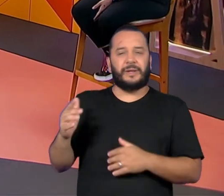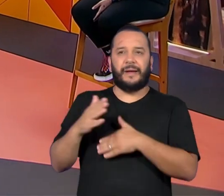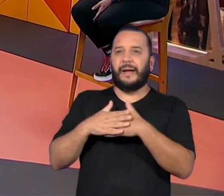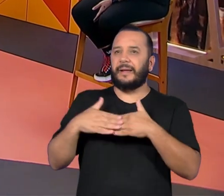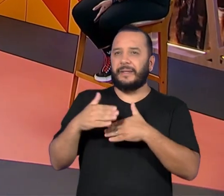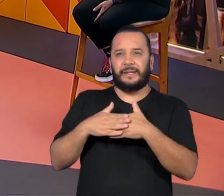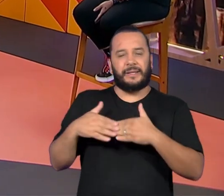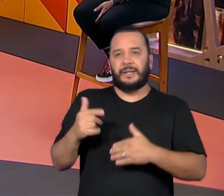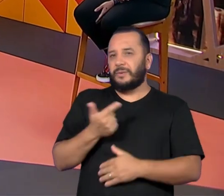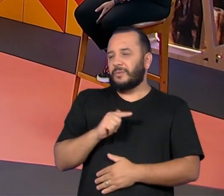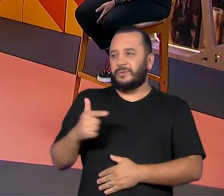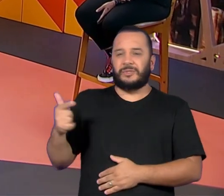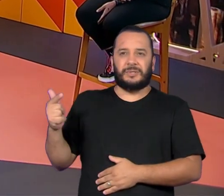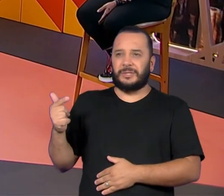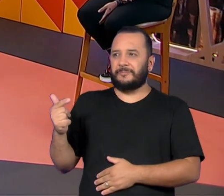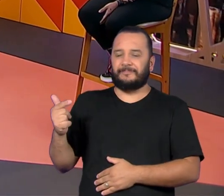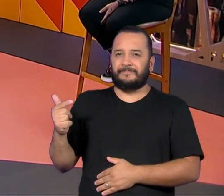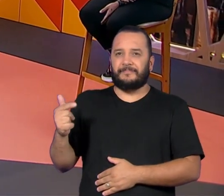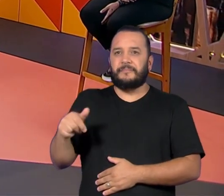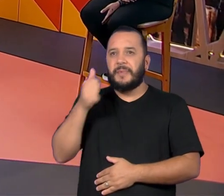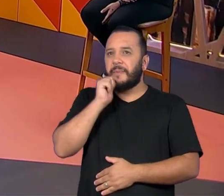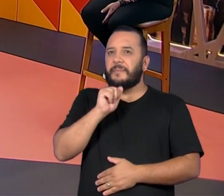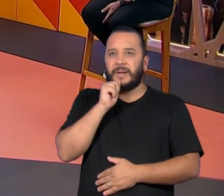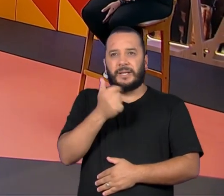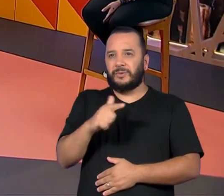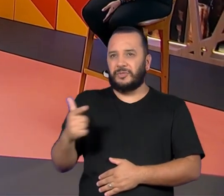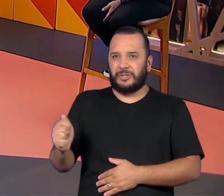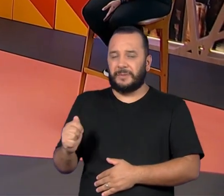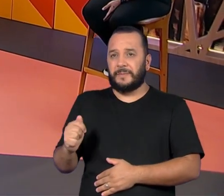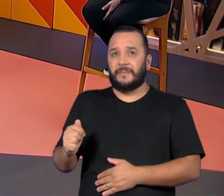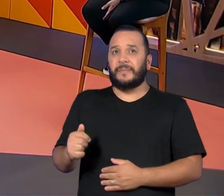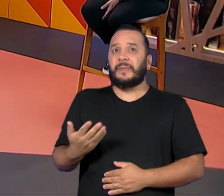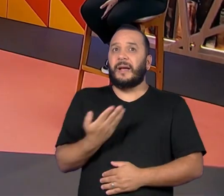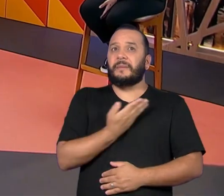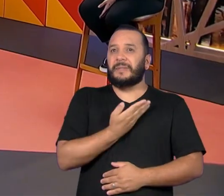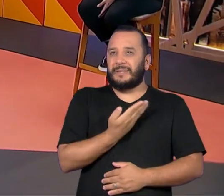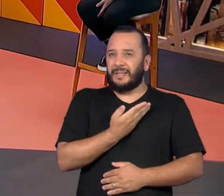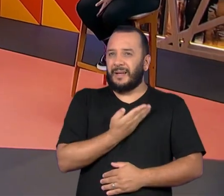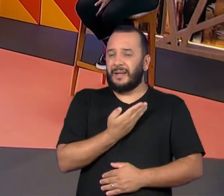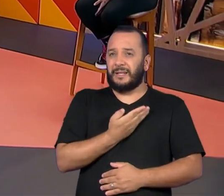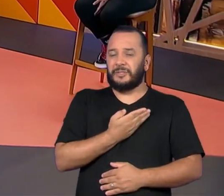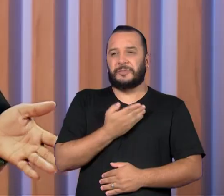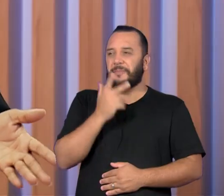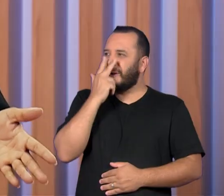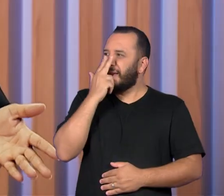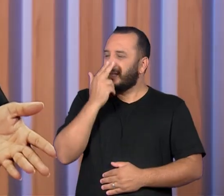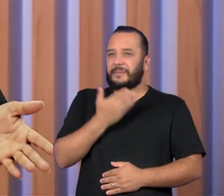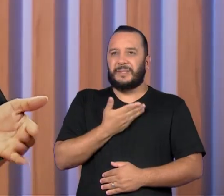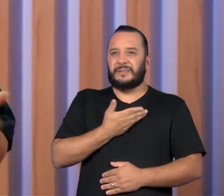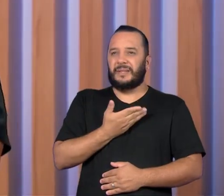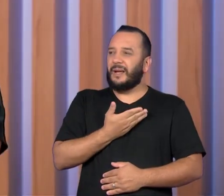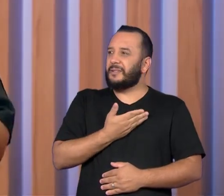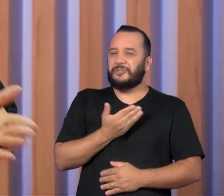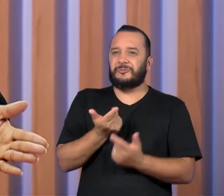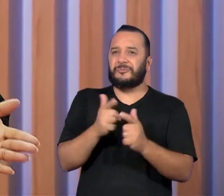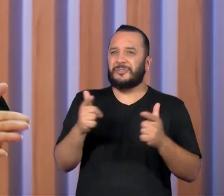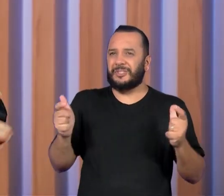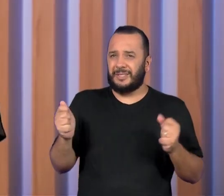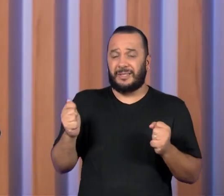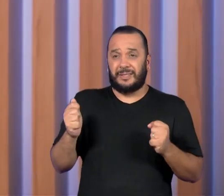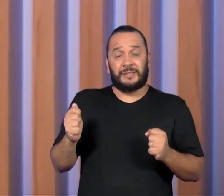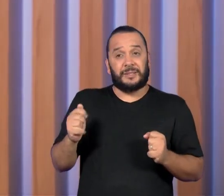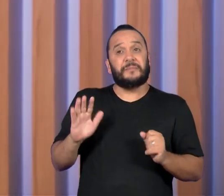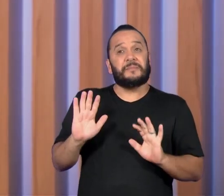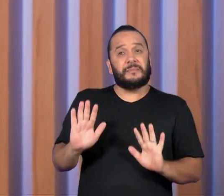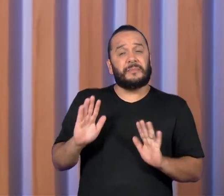tinha meus irmãos, eu não tinha ninguém. As minhas amizades, elas se dividiram. Eu falo desse apartheid que tem no nosso país, que não houve de fato, mas